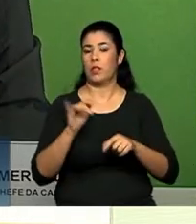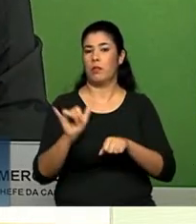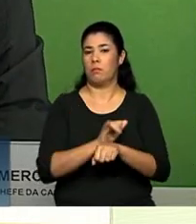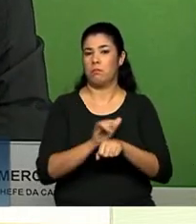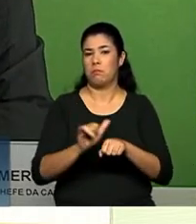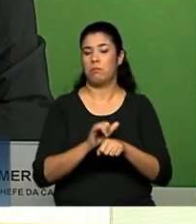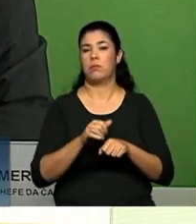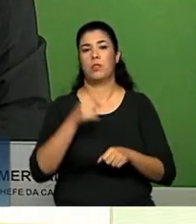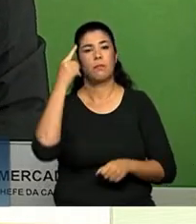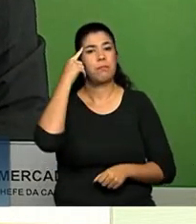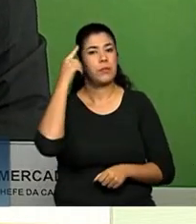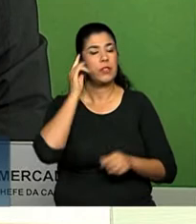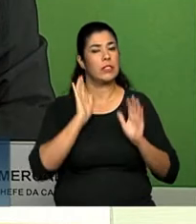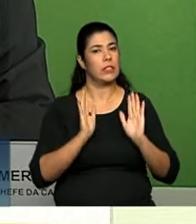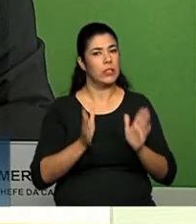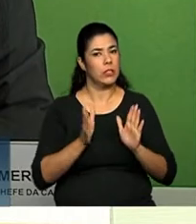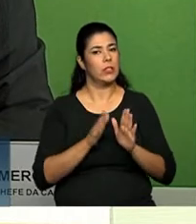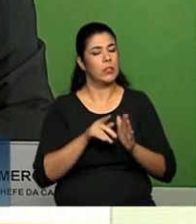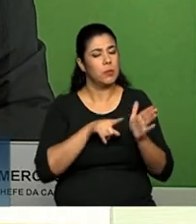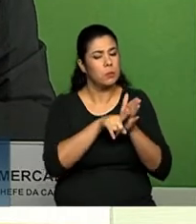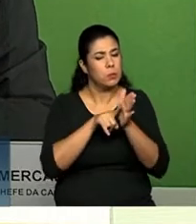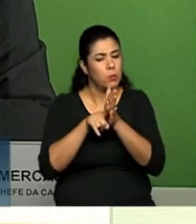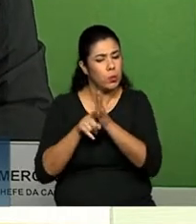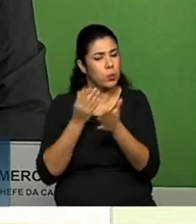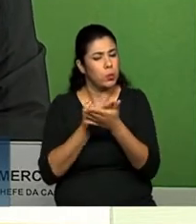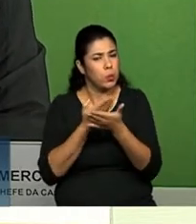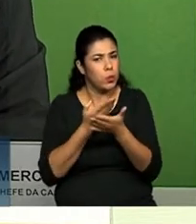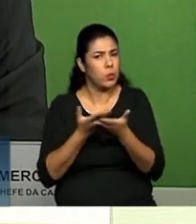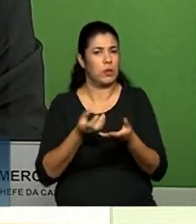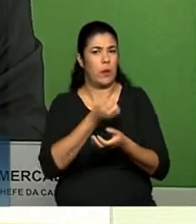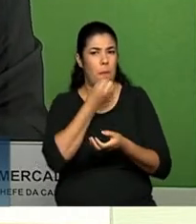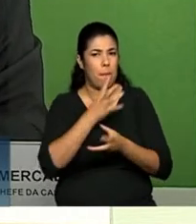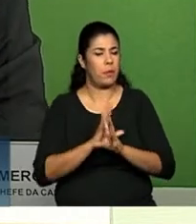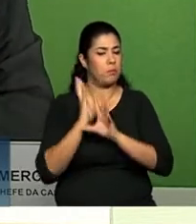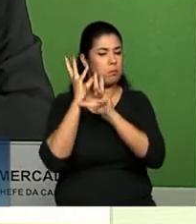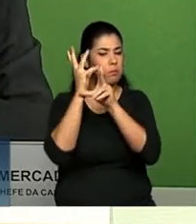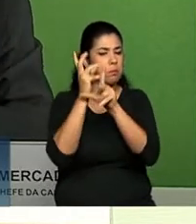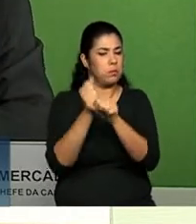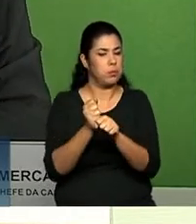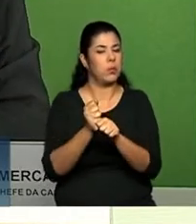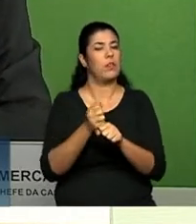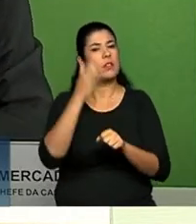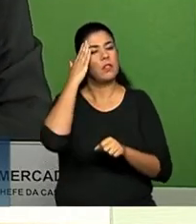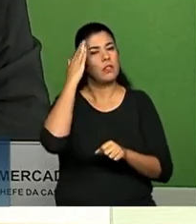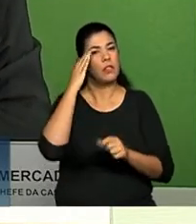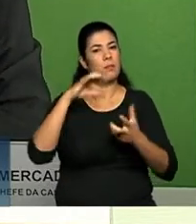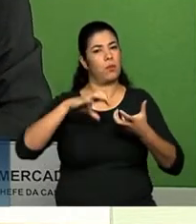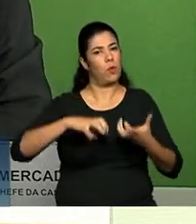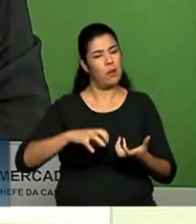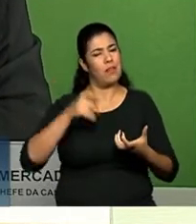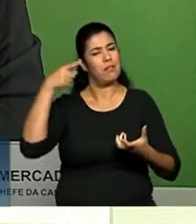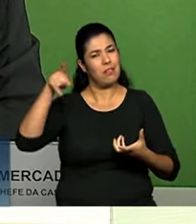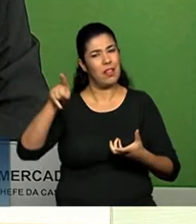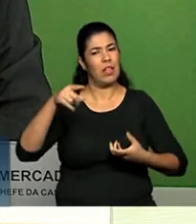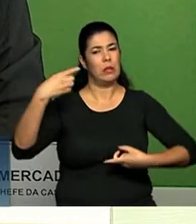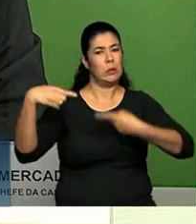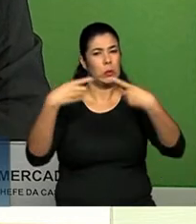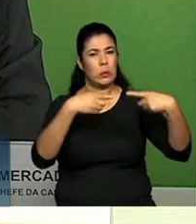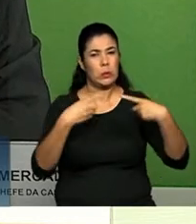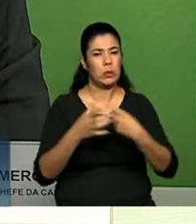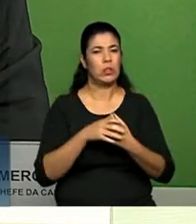forma bastante pensada, aprofundada, uma boa reflexão. O Congresso, evidentemente, vai debater, vai discutir, vai